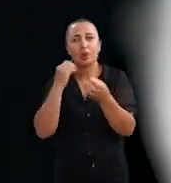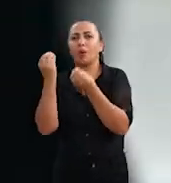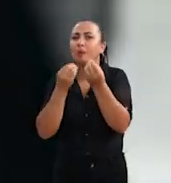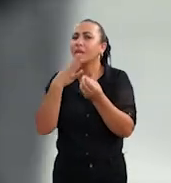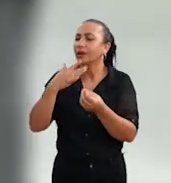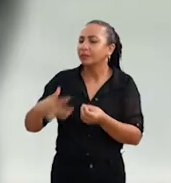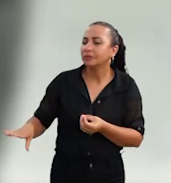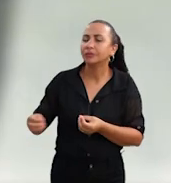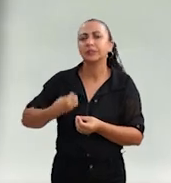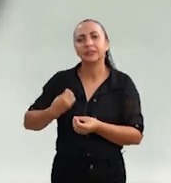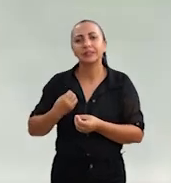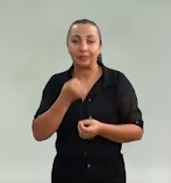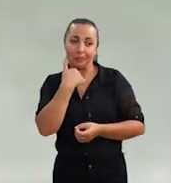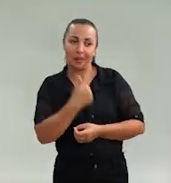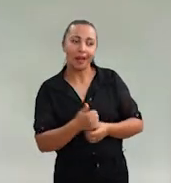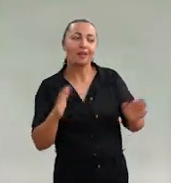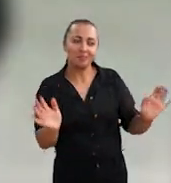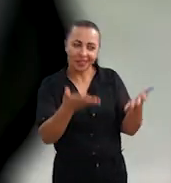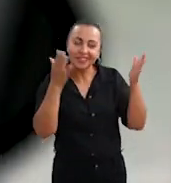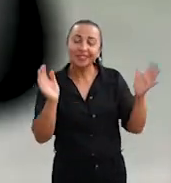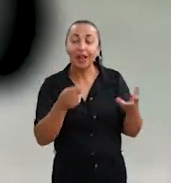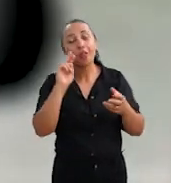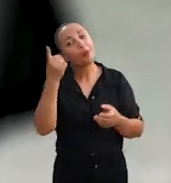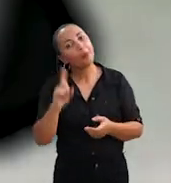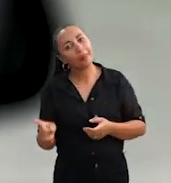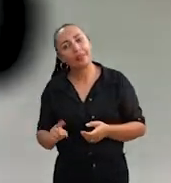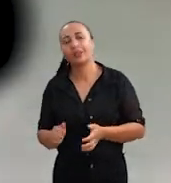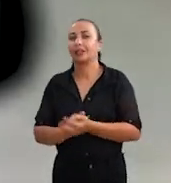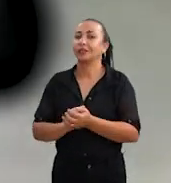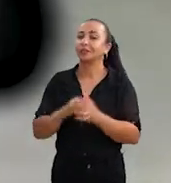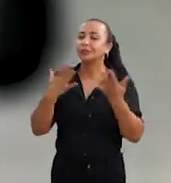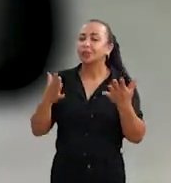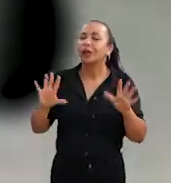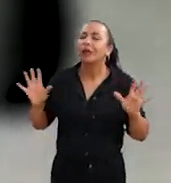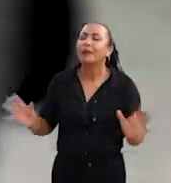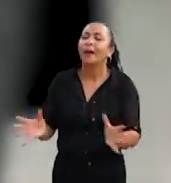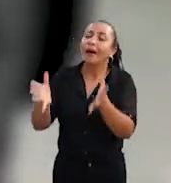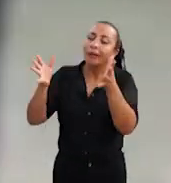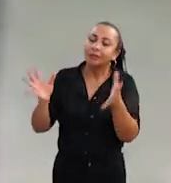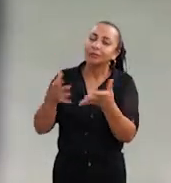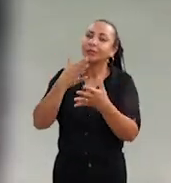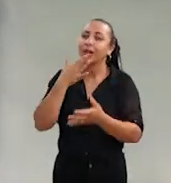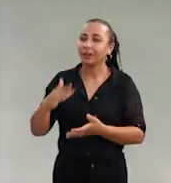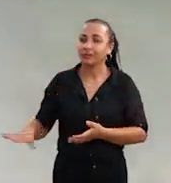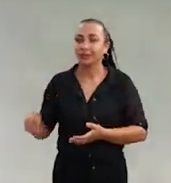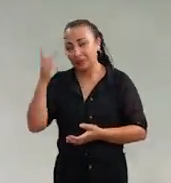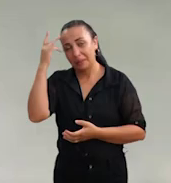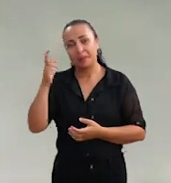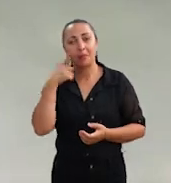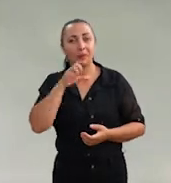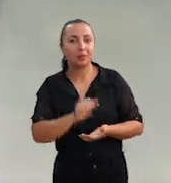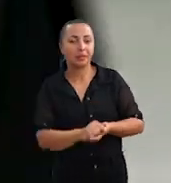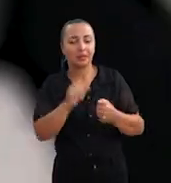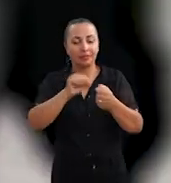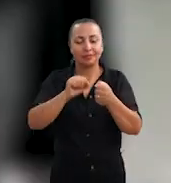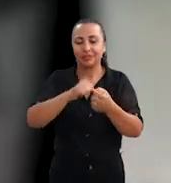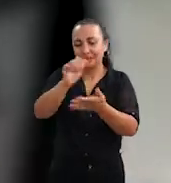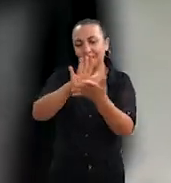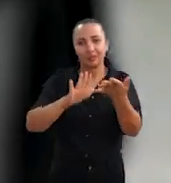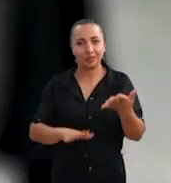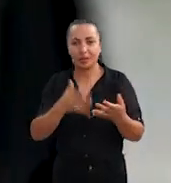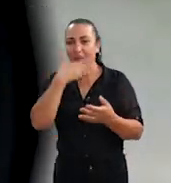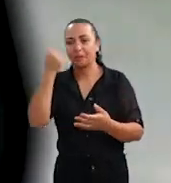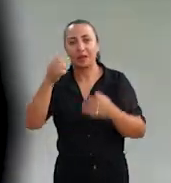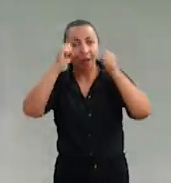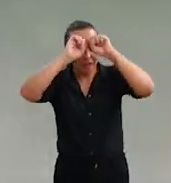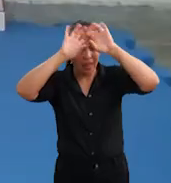a criança ela estava bem motivada ou não, quais são os reforçadores que mais motivam essa criança para poder ela conseguir executar as atividades com